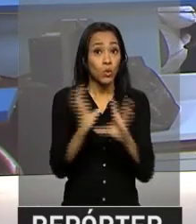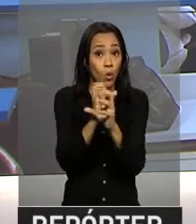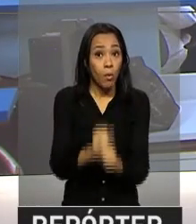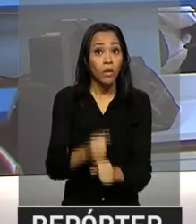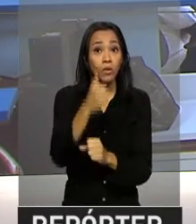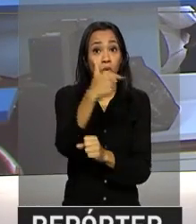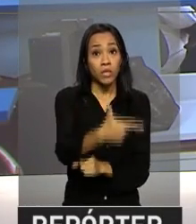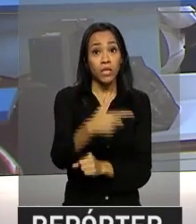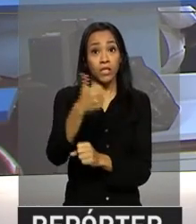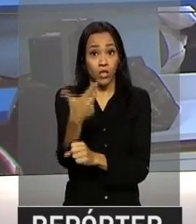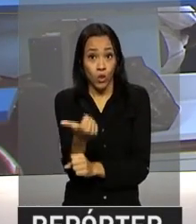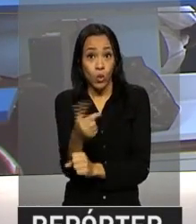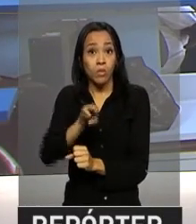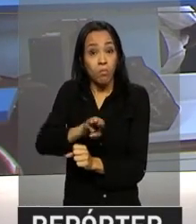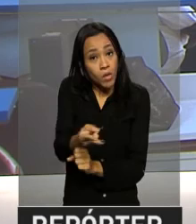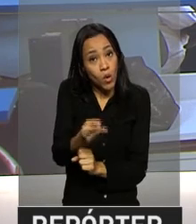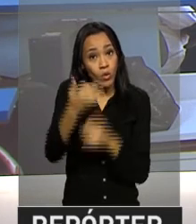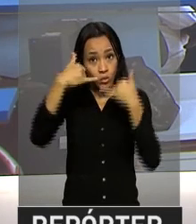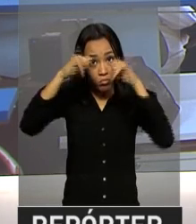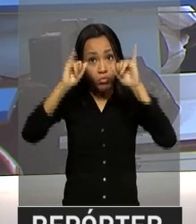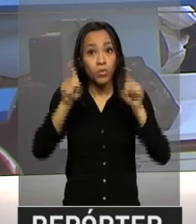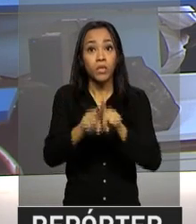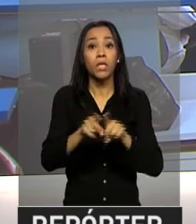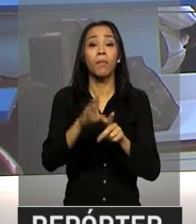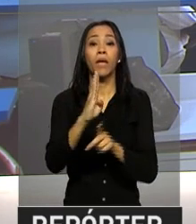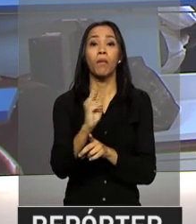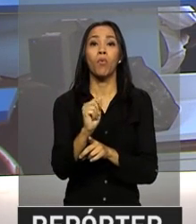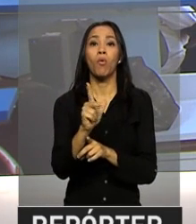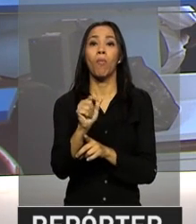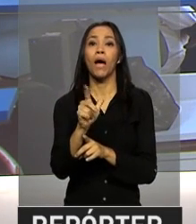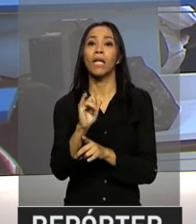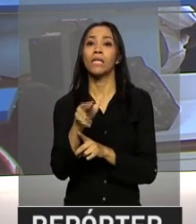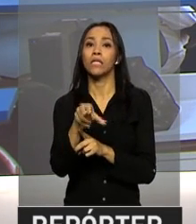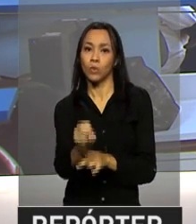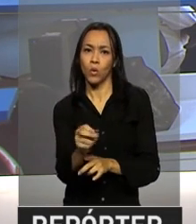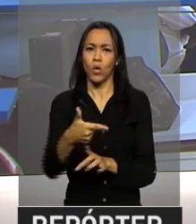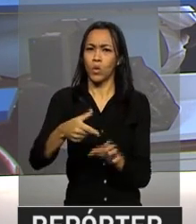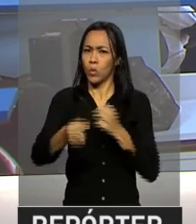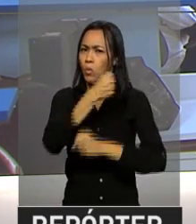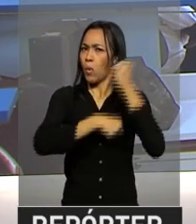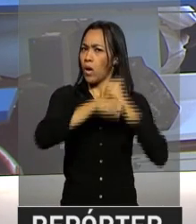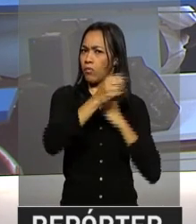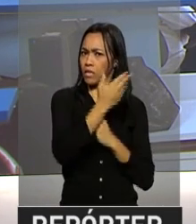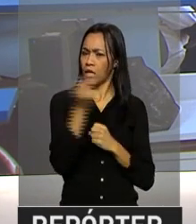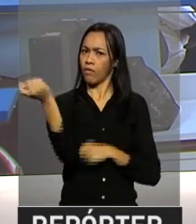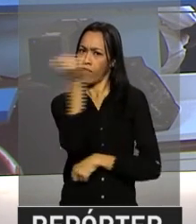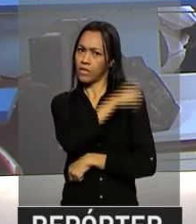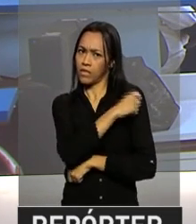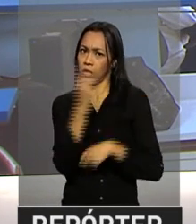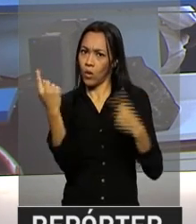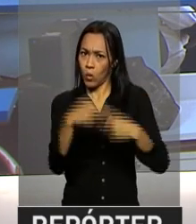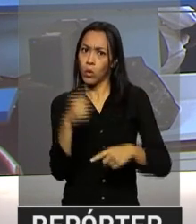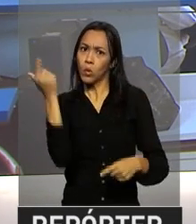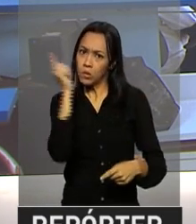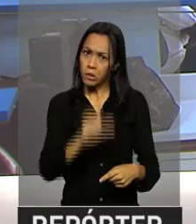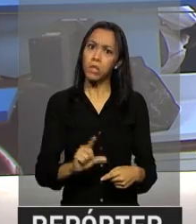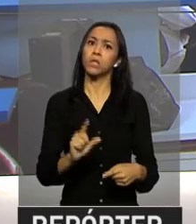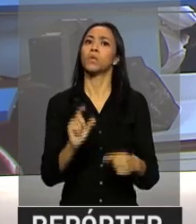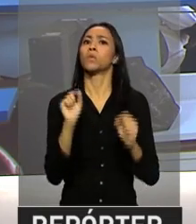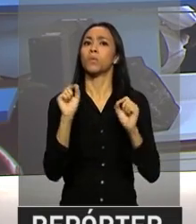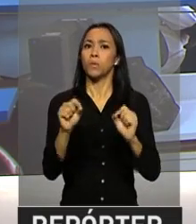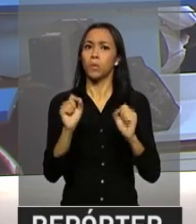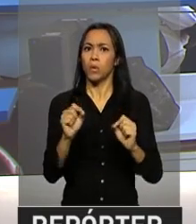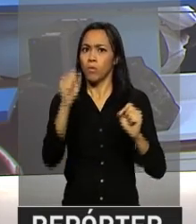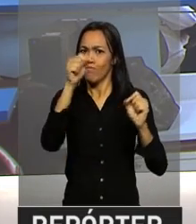de bovinos e bubalinos. Na segunda etapa da vacinação, no ano passado, a vacinação contra a aftosa atingiu um índice